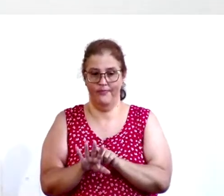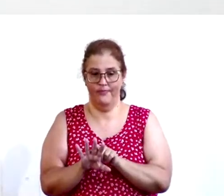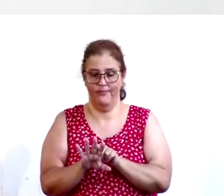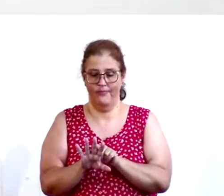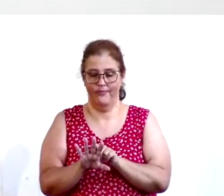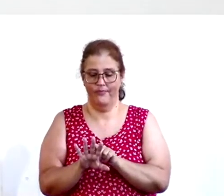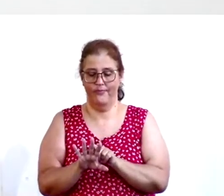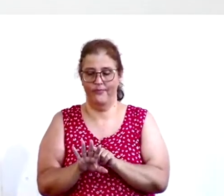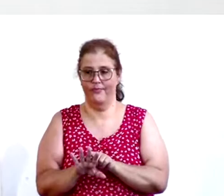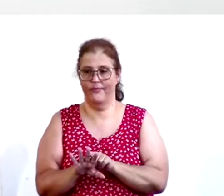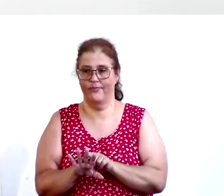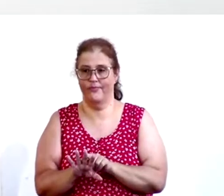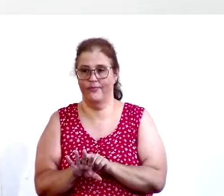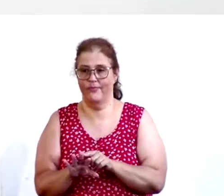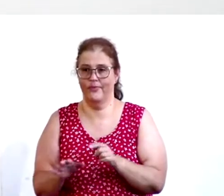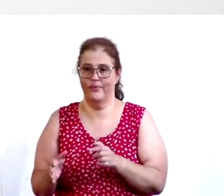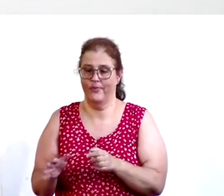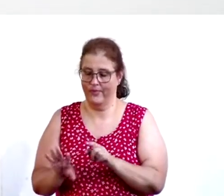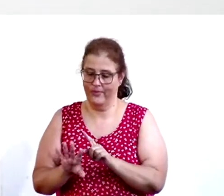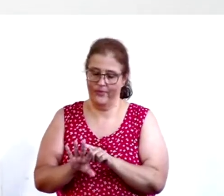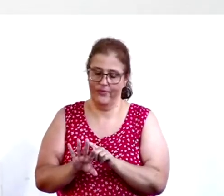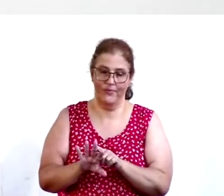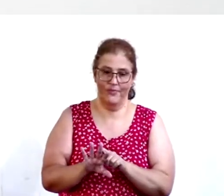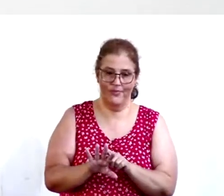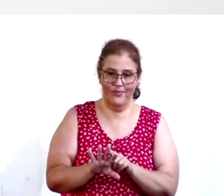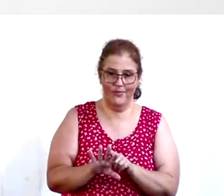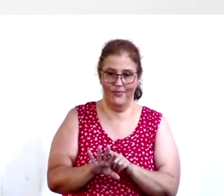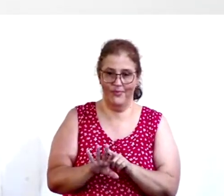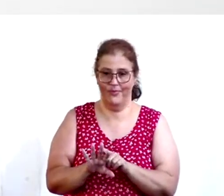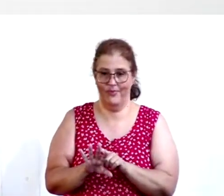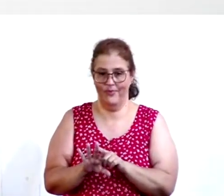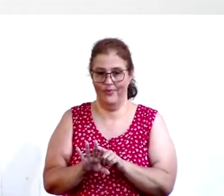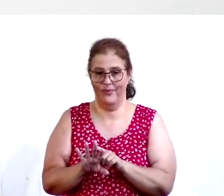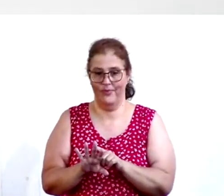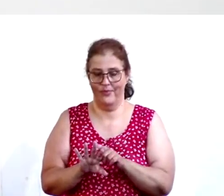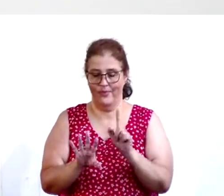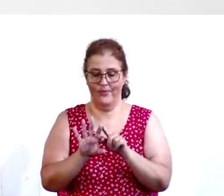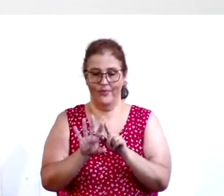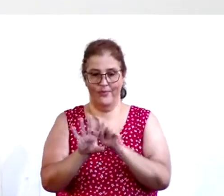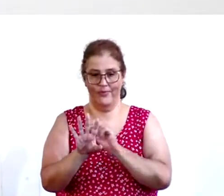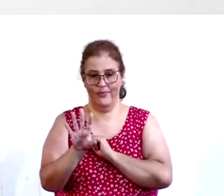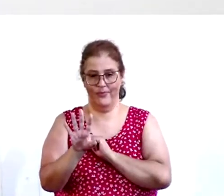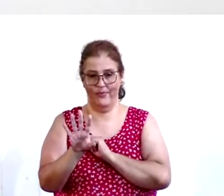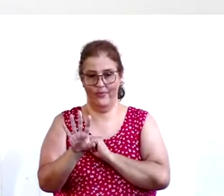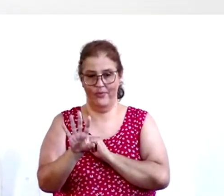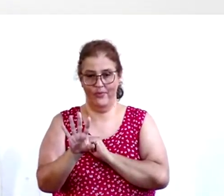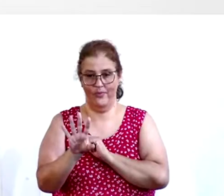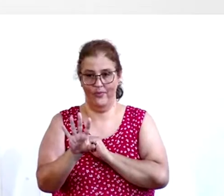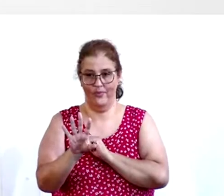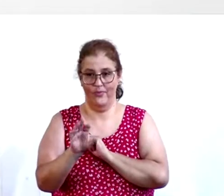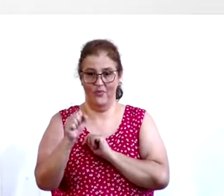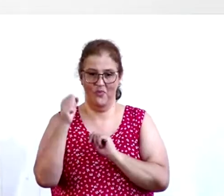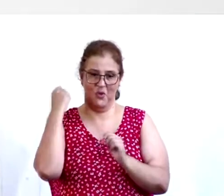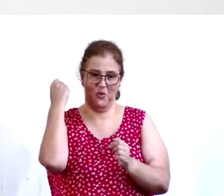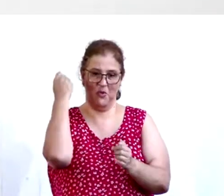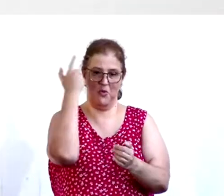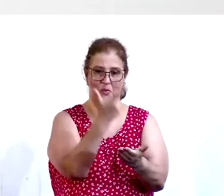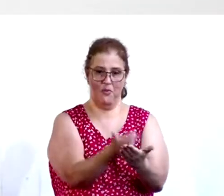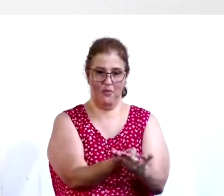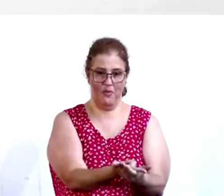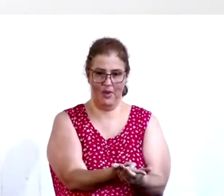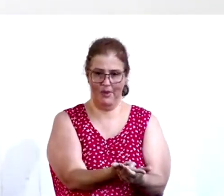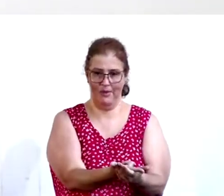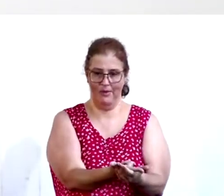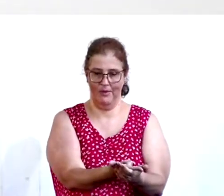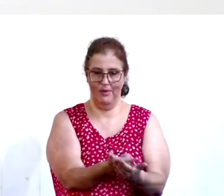escolhidos, elevados, separados. Quarta característica é comprados, como nós cantamos